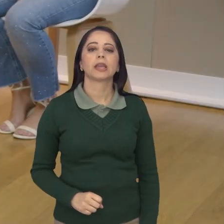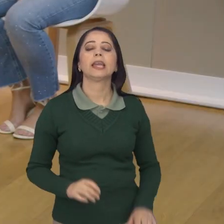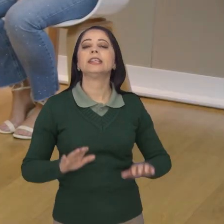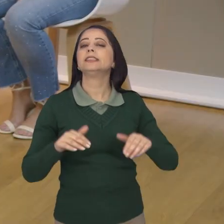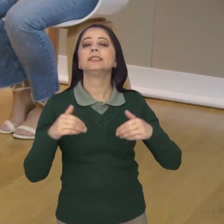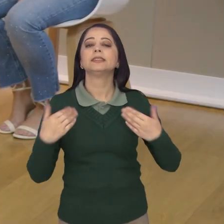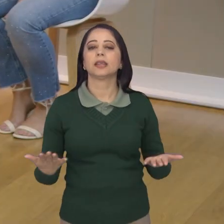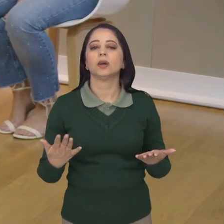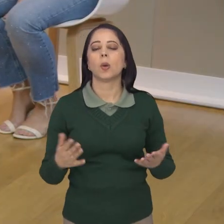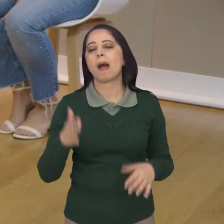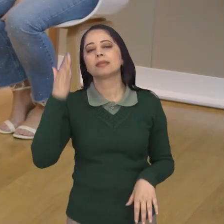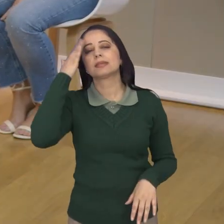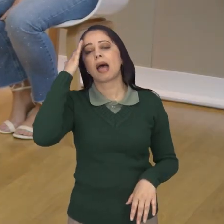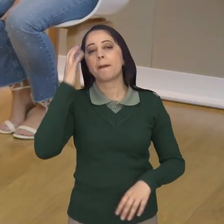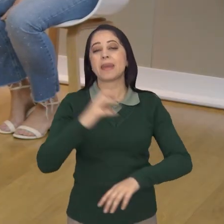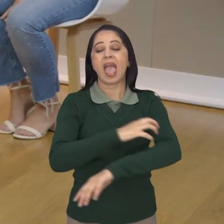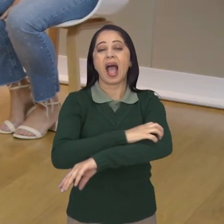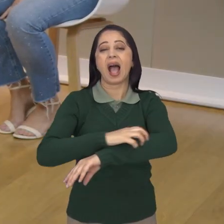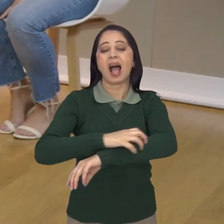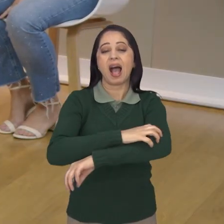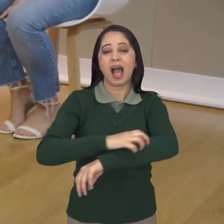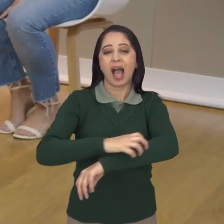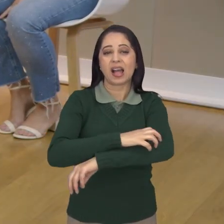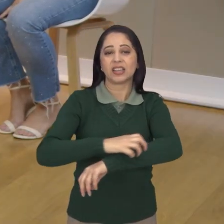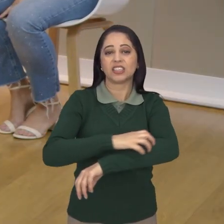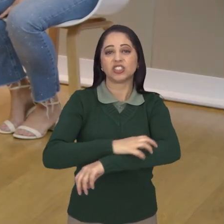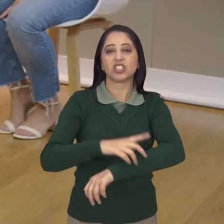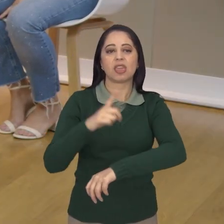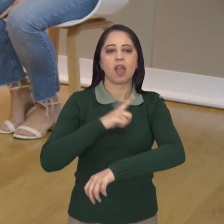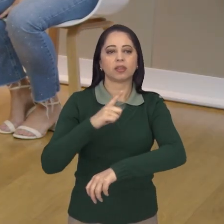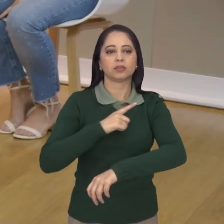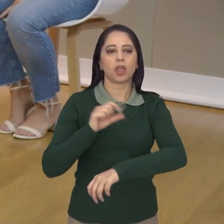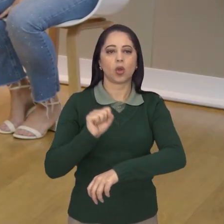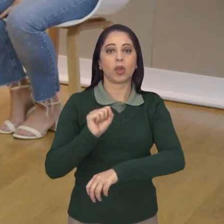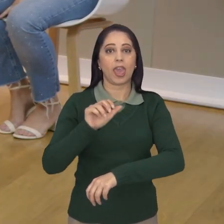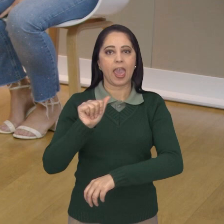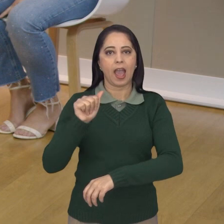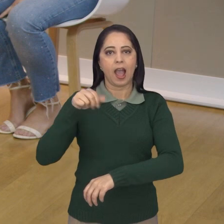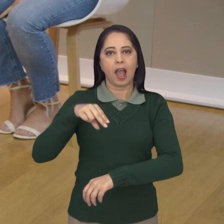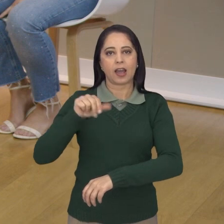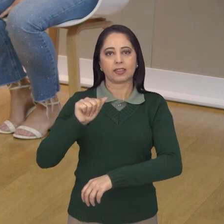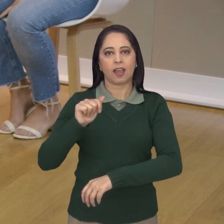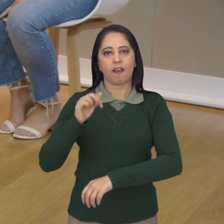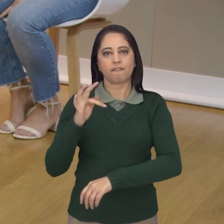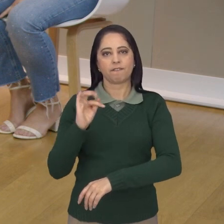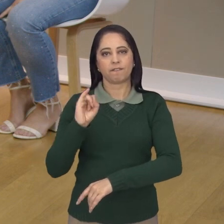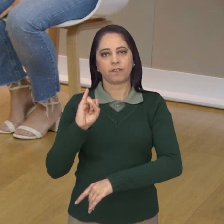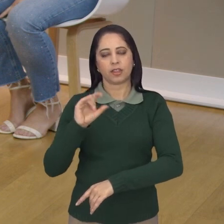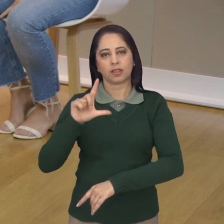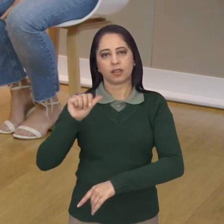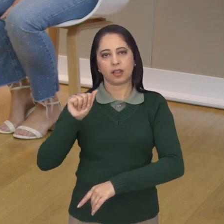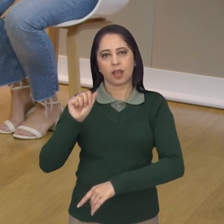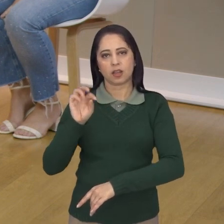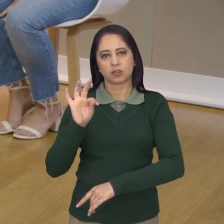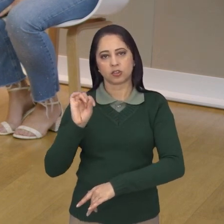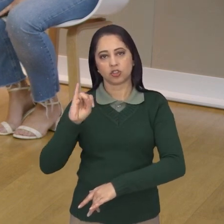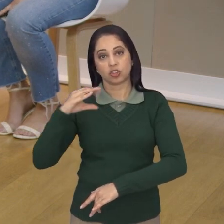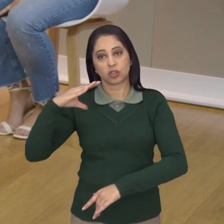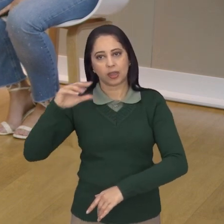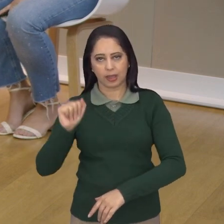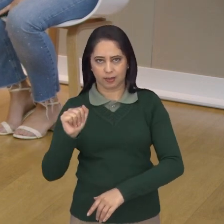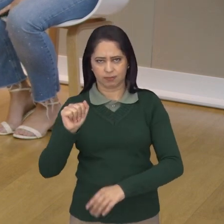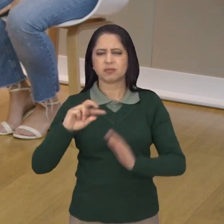gente pode falar que a alergia provoca uma reação anafilática? Na verdade, o que é primeiro essa reação anafilática? Então, a